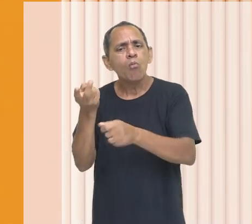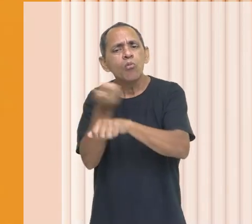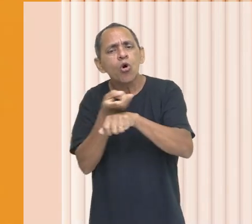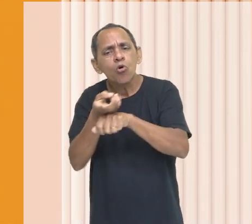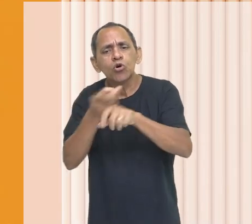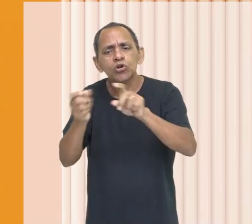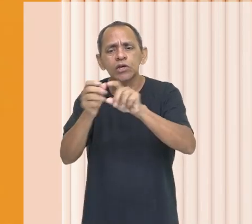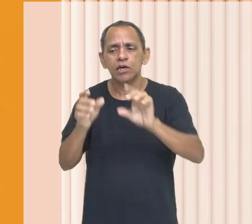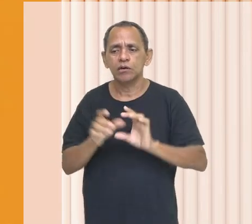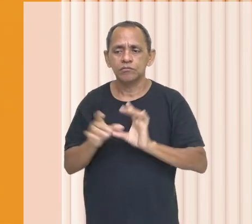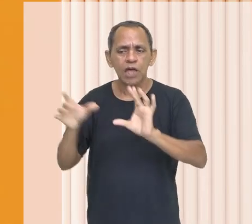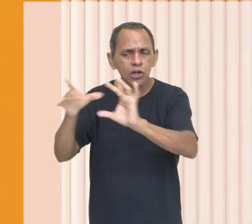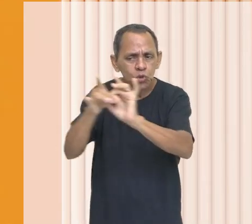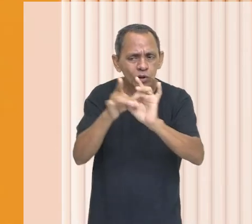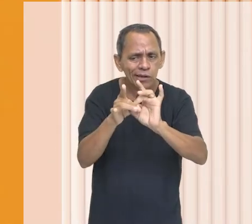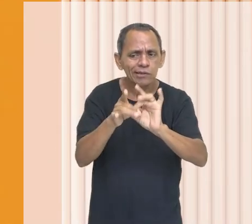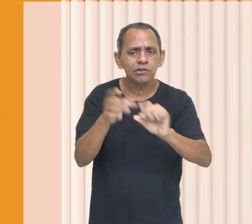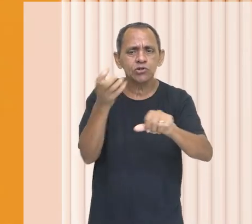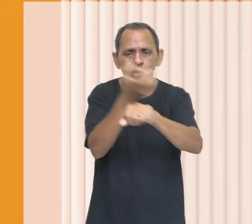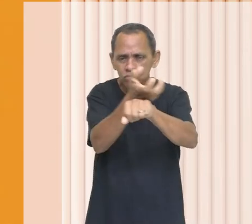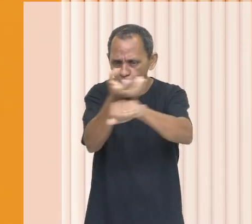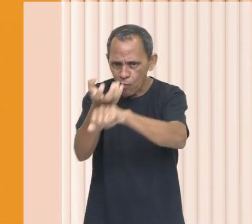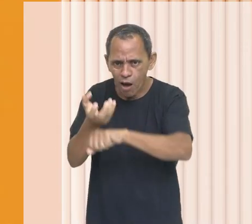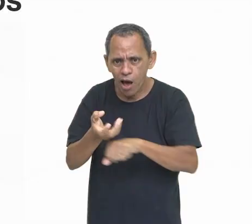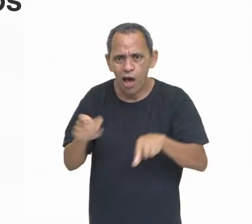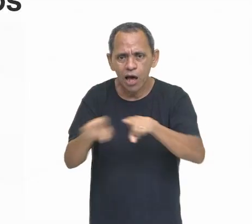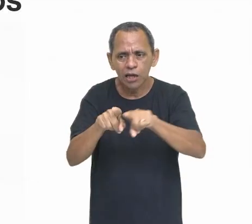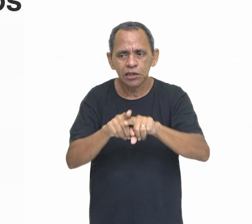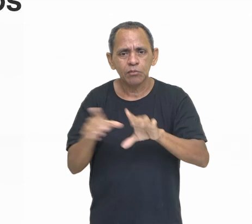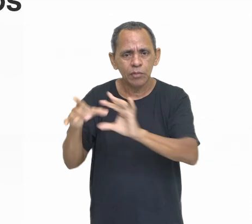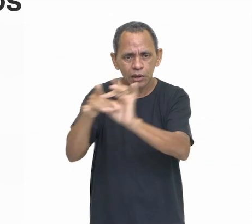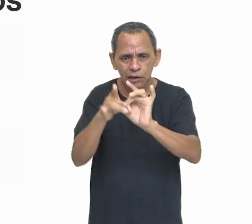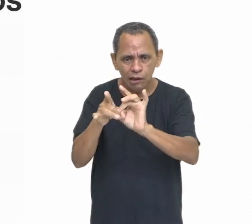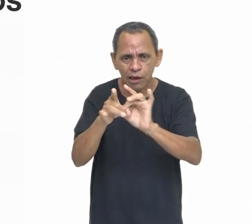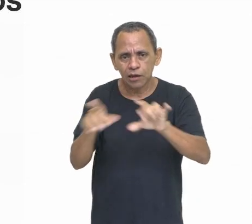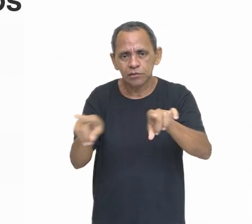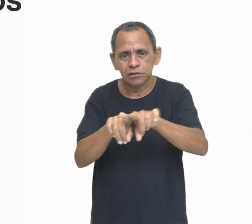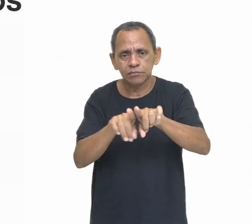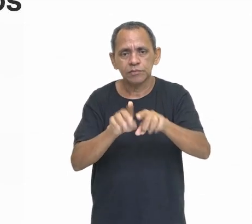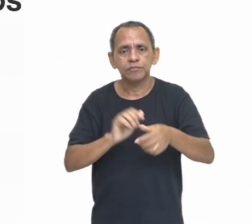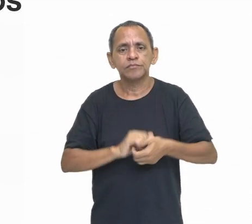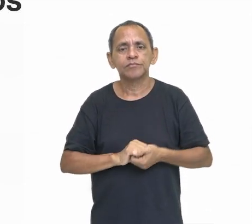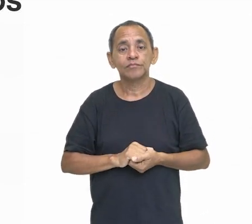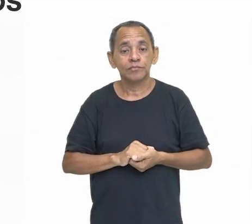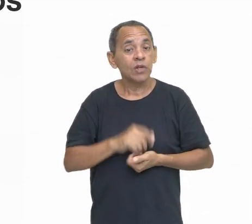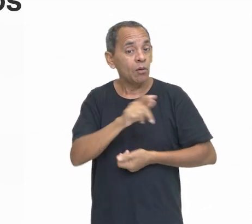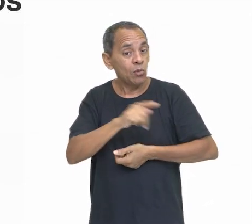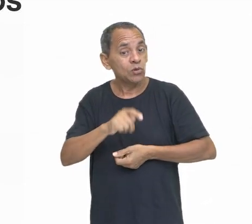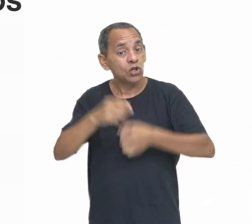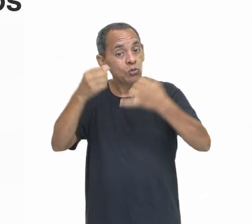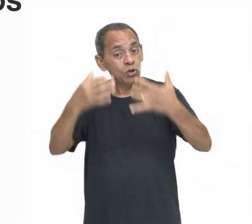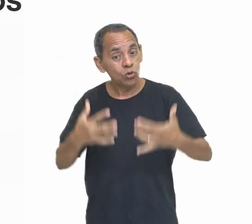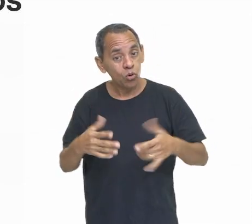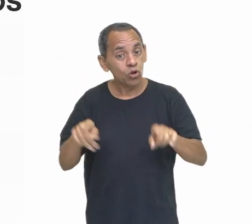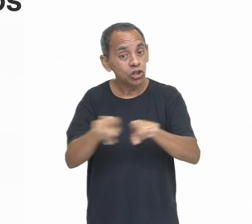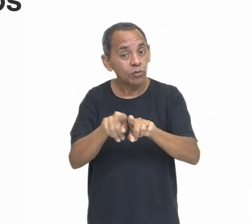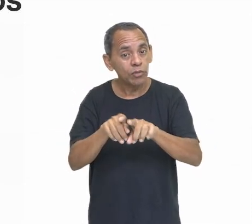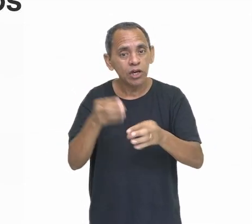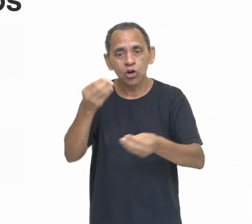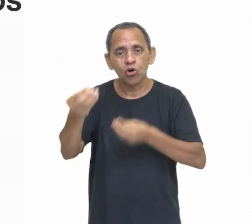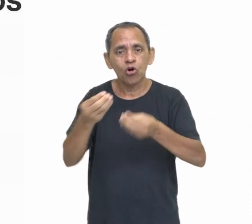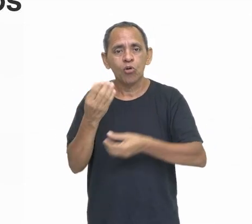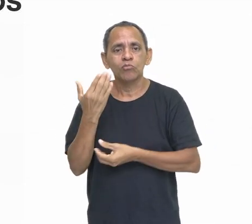as conexões, tá bom? Olha só. A professora, brilhantemente falou justamente sobre